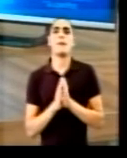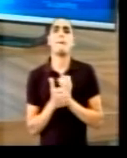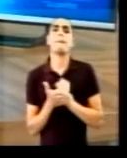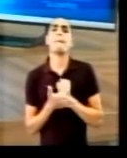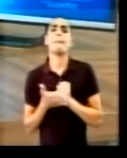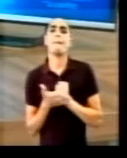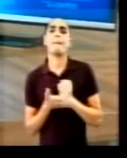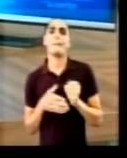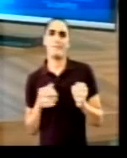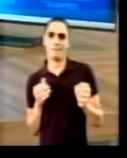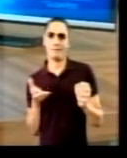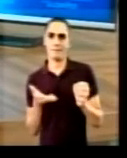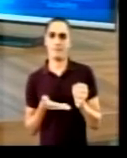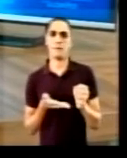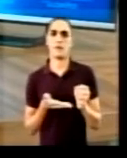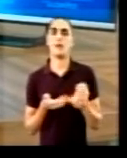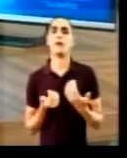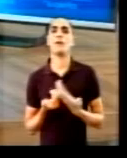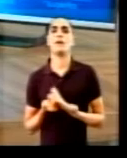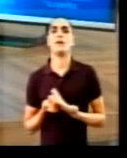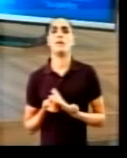os nossos resultados.